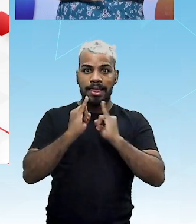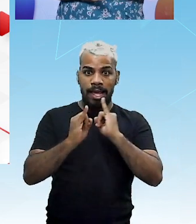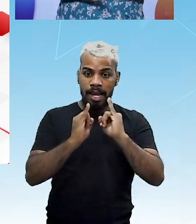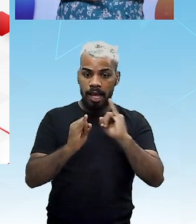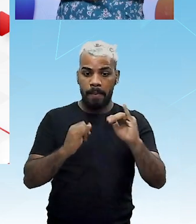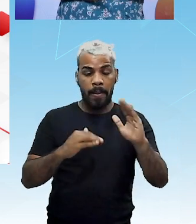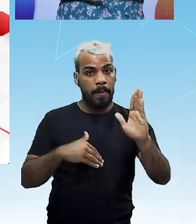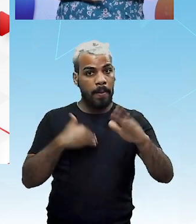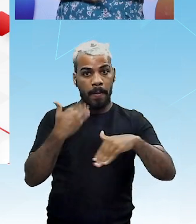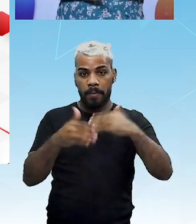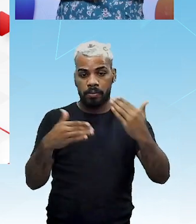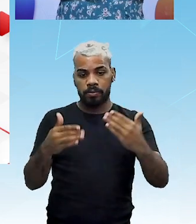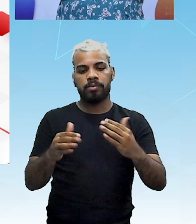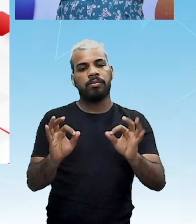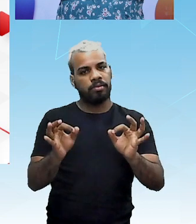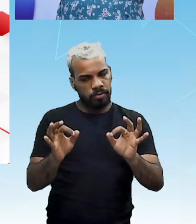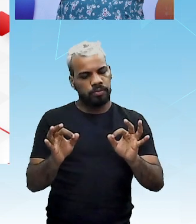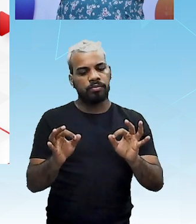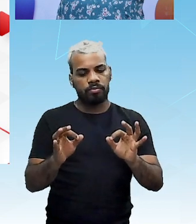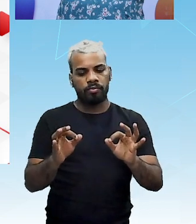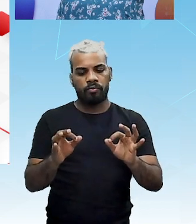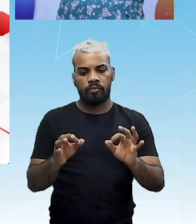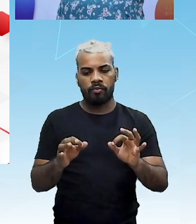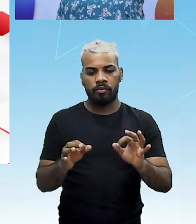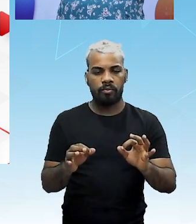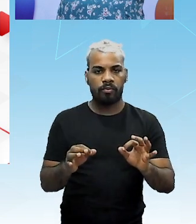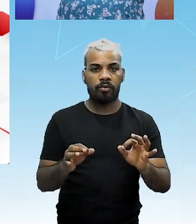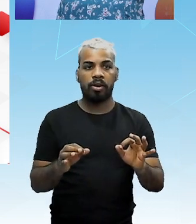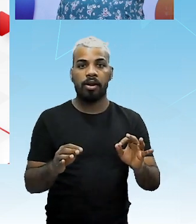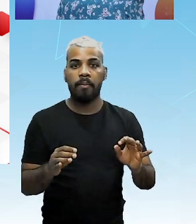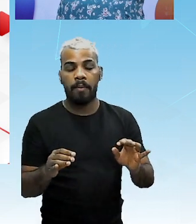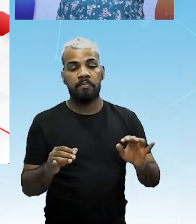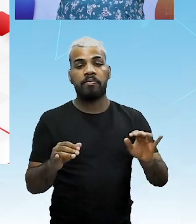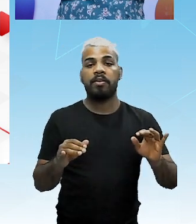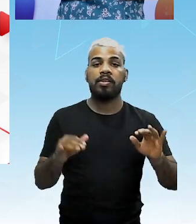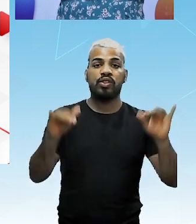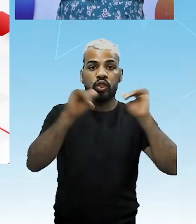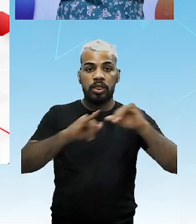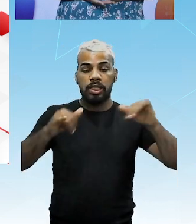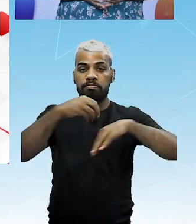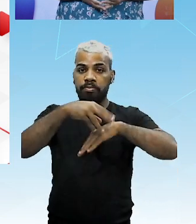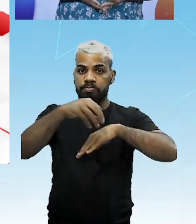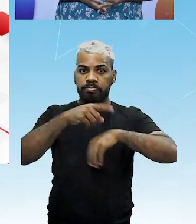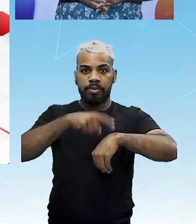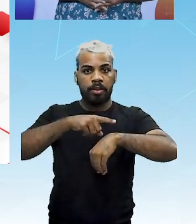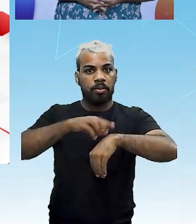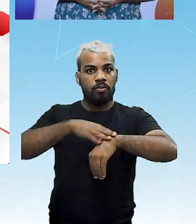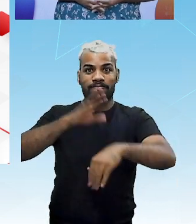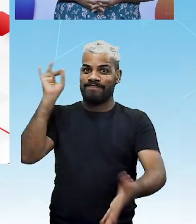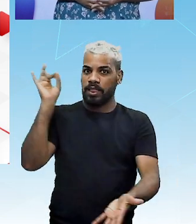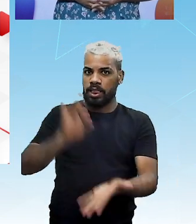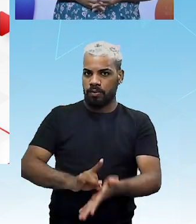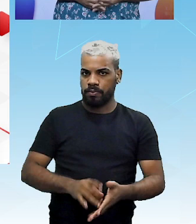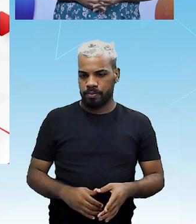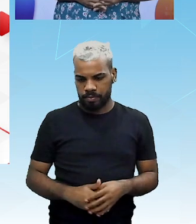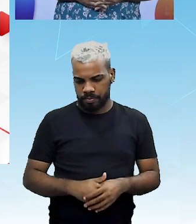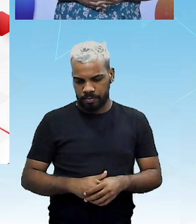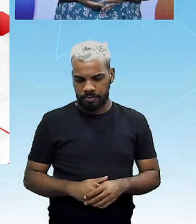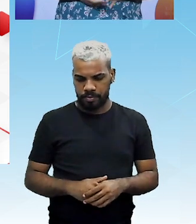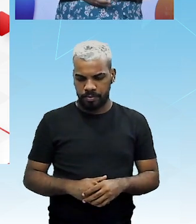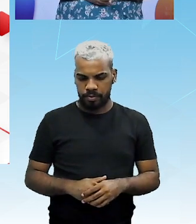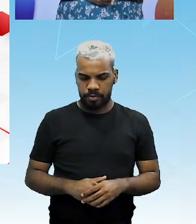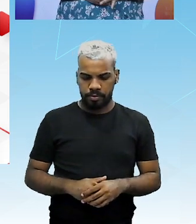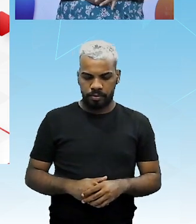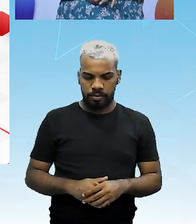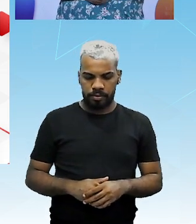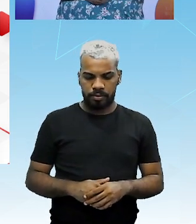internet, certo? Fez com que as notícias sejam passadas em tempo real, né? Então, não tem